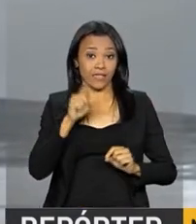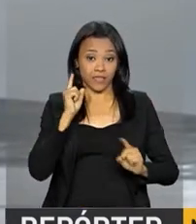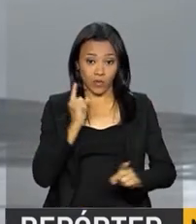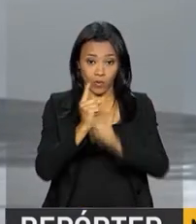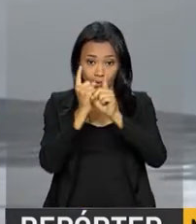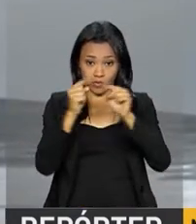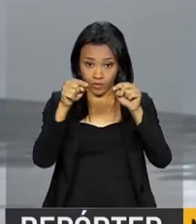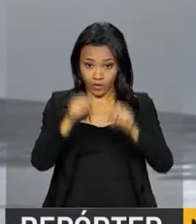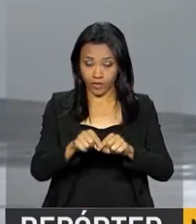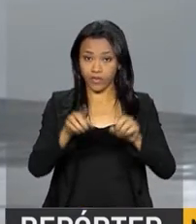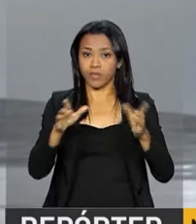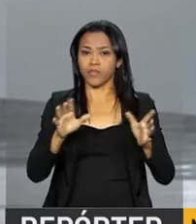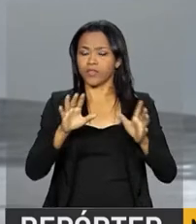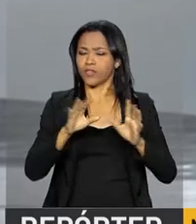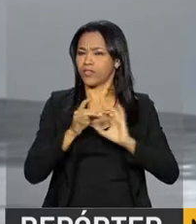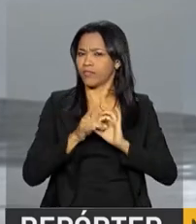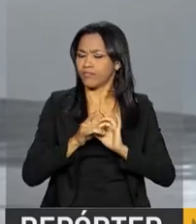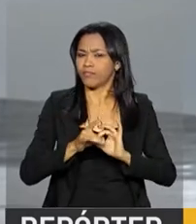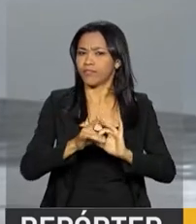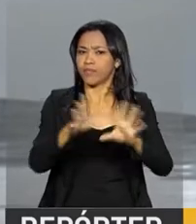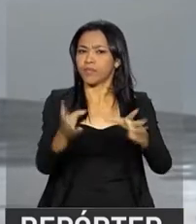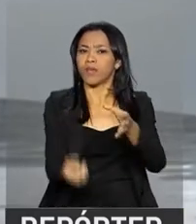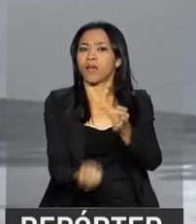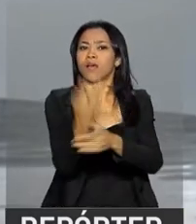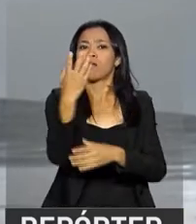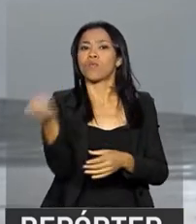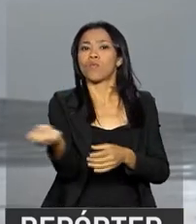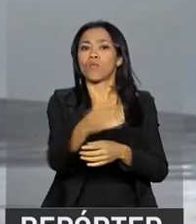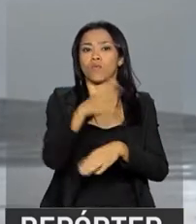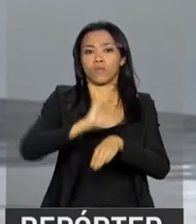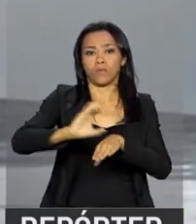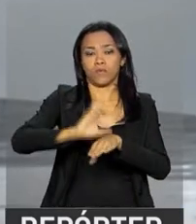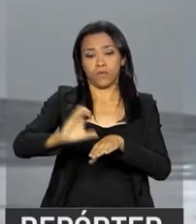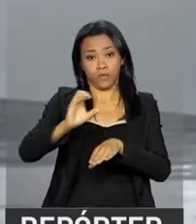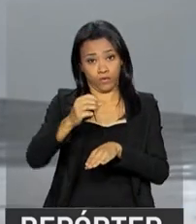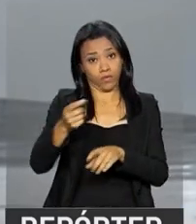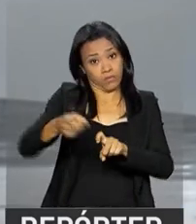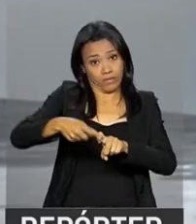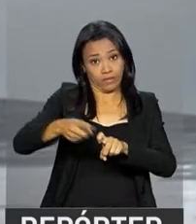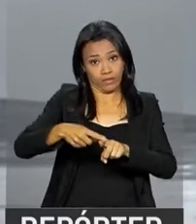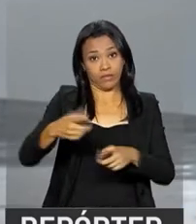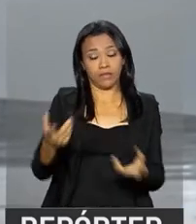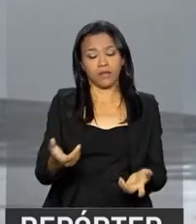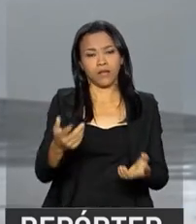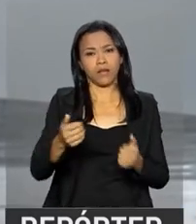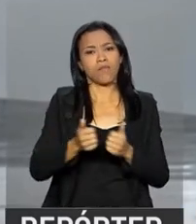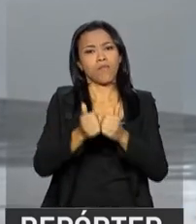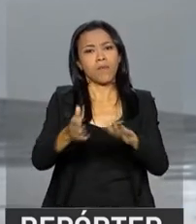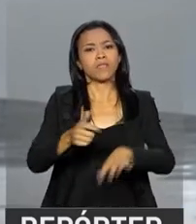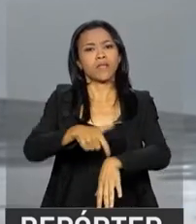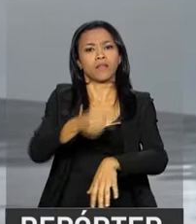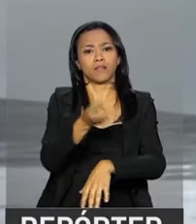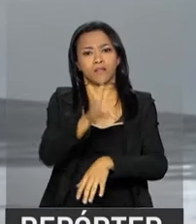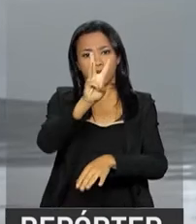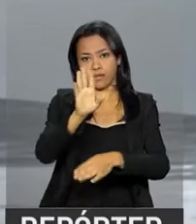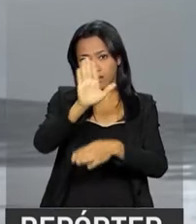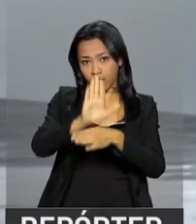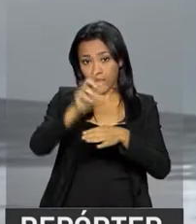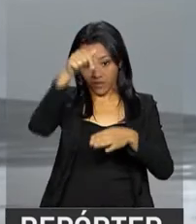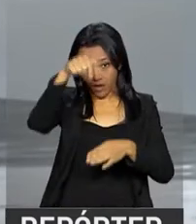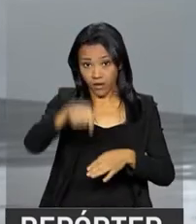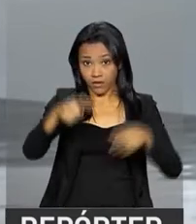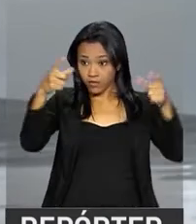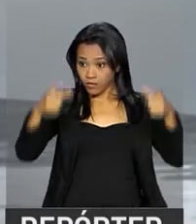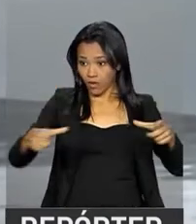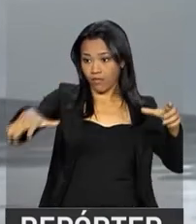cerimônia de autorização de novos cursos de medicina está prevista para ocorrer logo mais às três horas da tarde aqui no